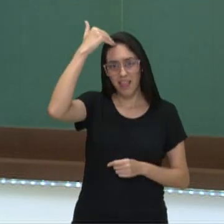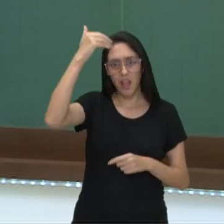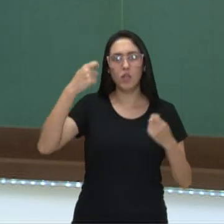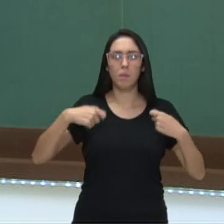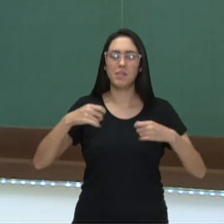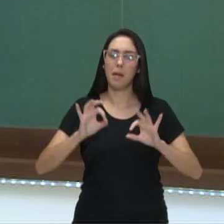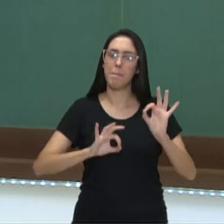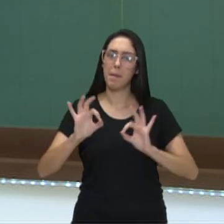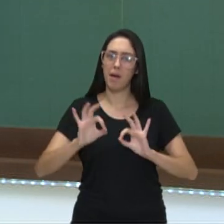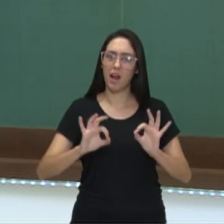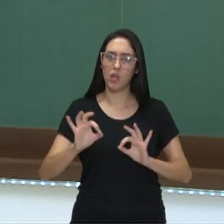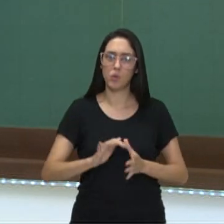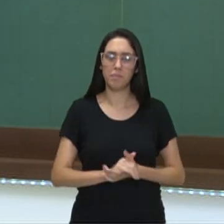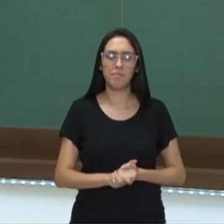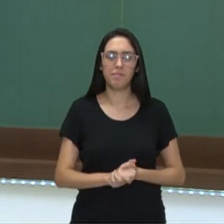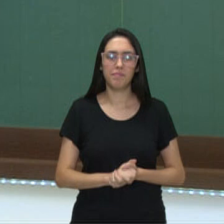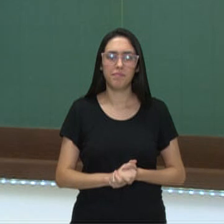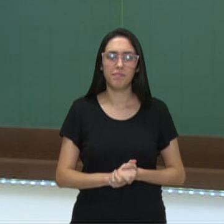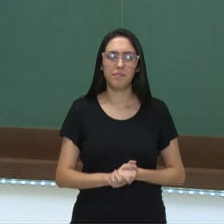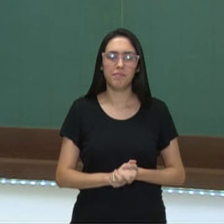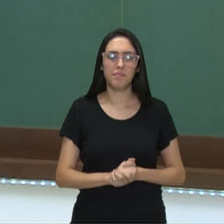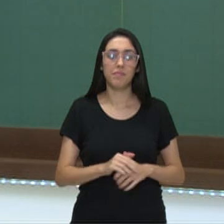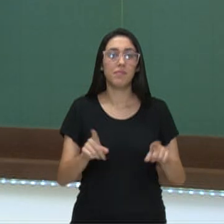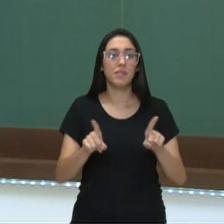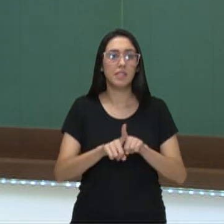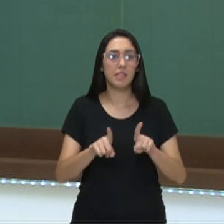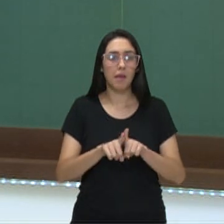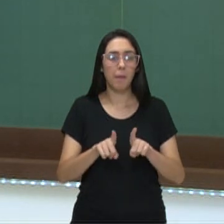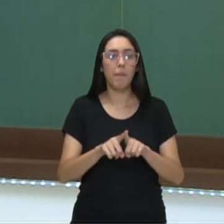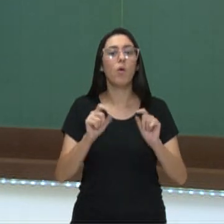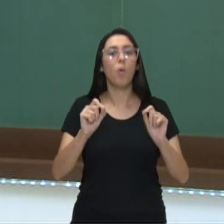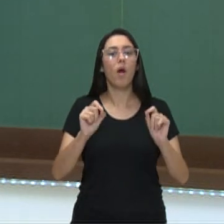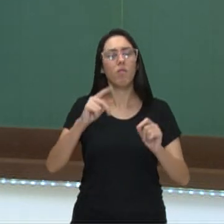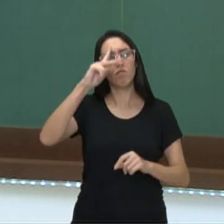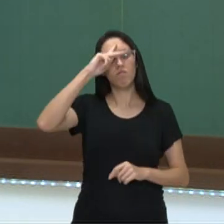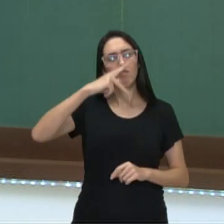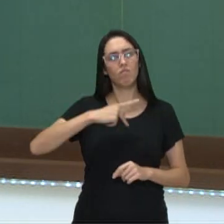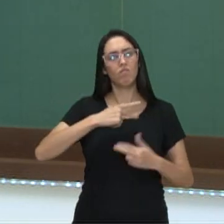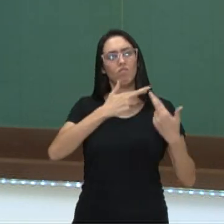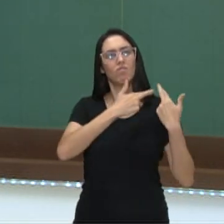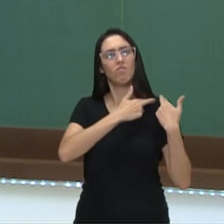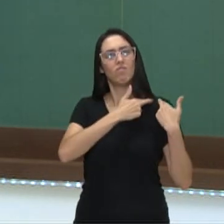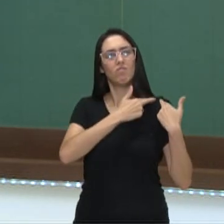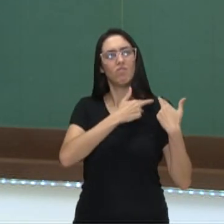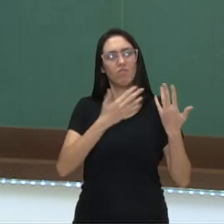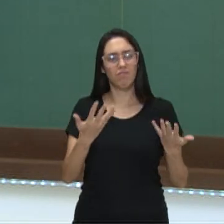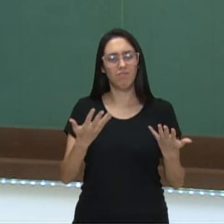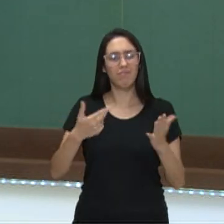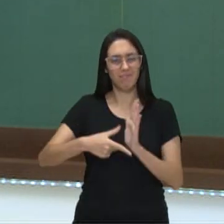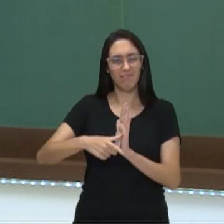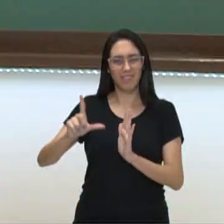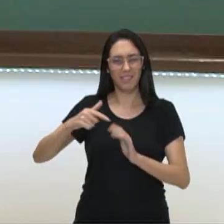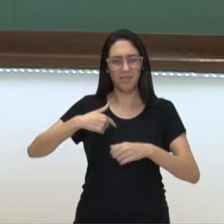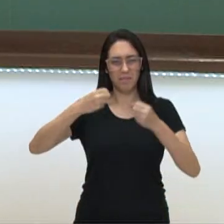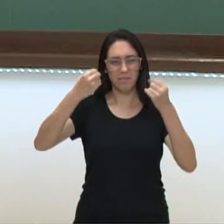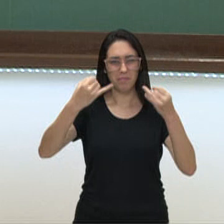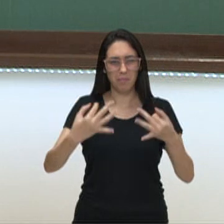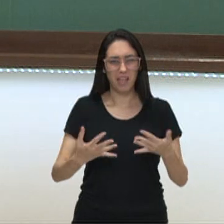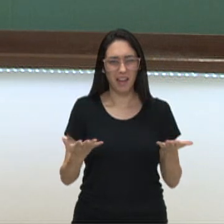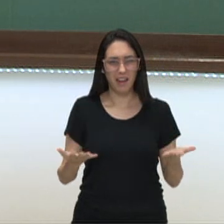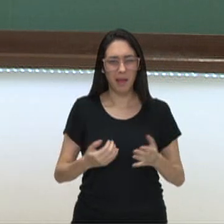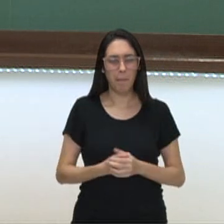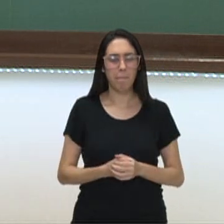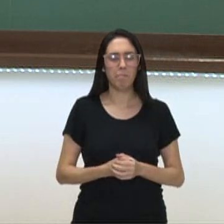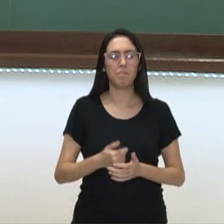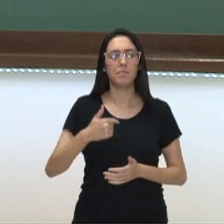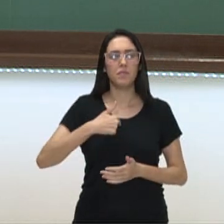estar preparado. E a possibilidade de emancipação social, aquilo que nós acabamos de conversar, né? Eu